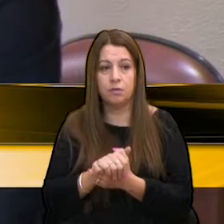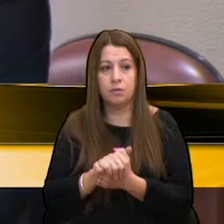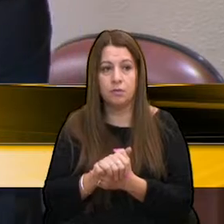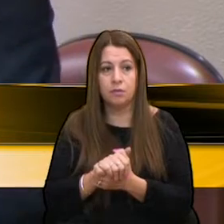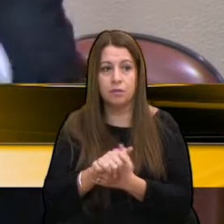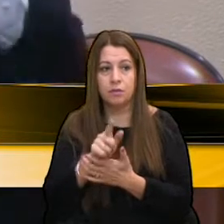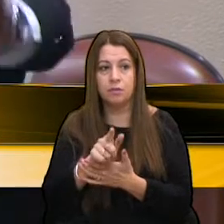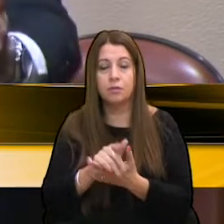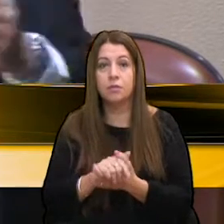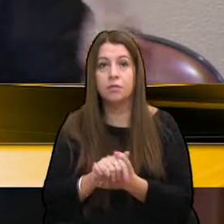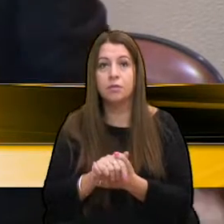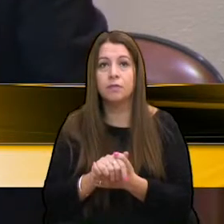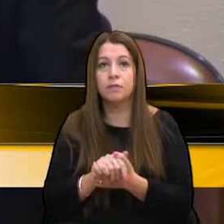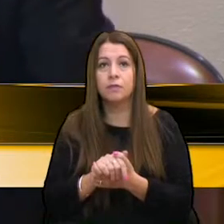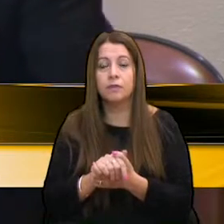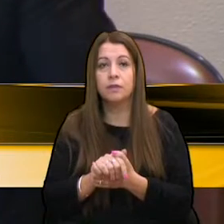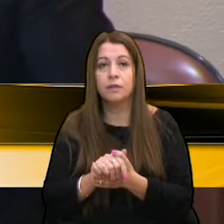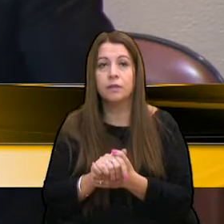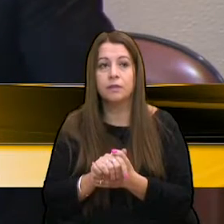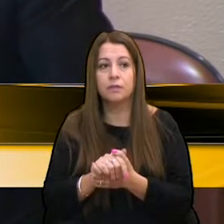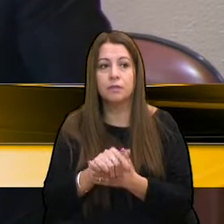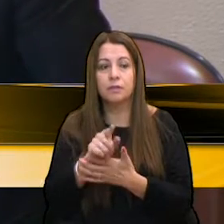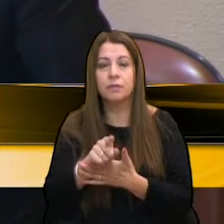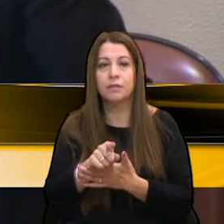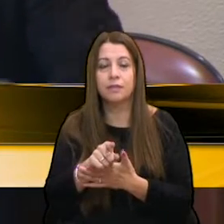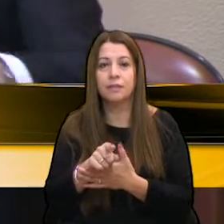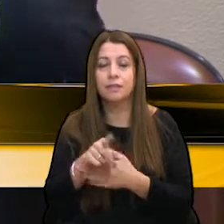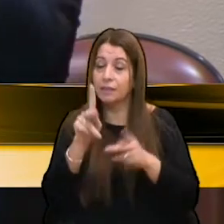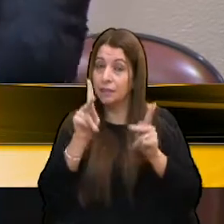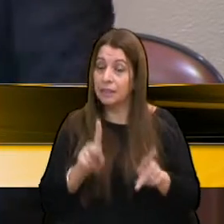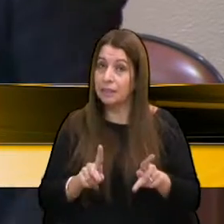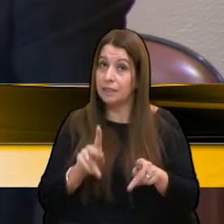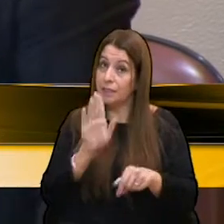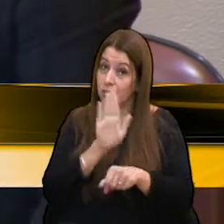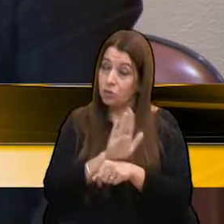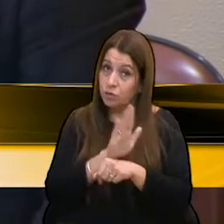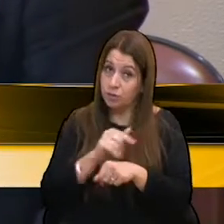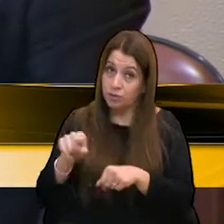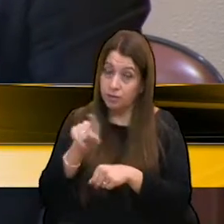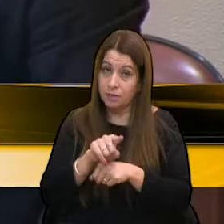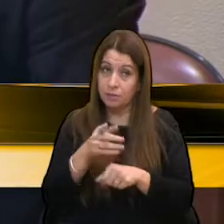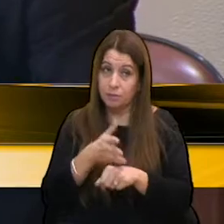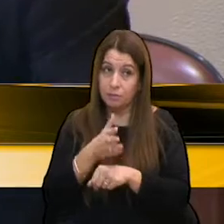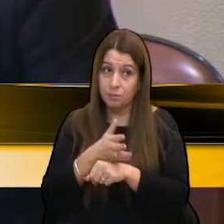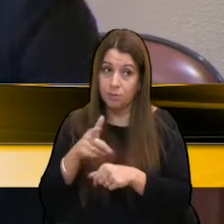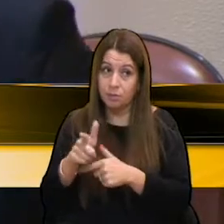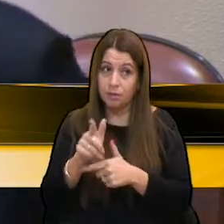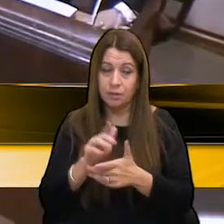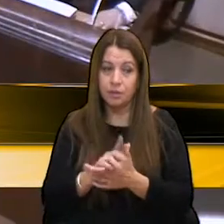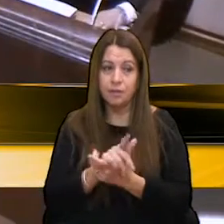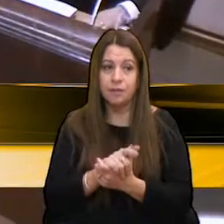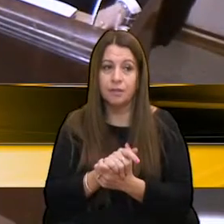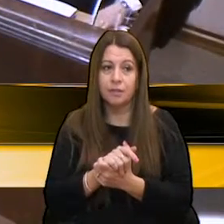da conferência do certificado àquela pessoa que ajudar na participação do programa.